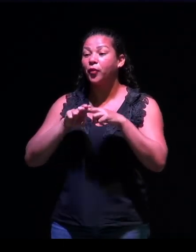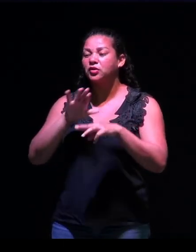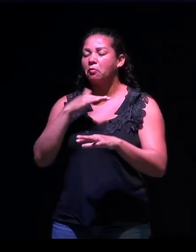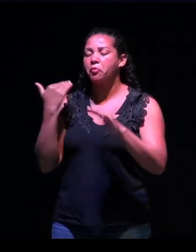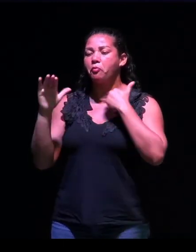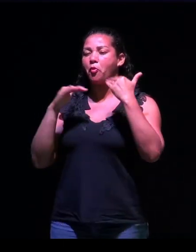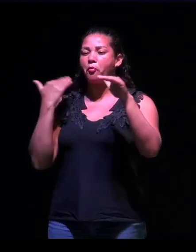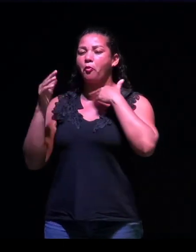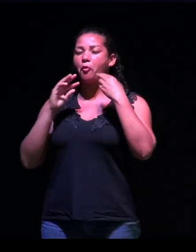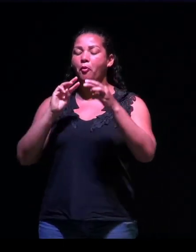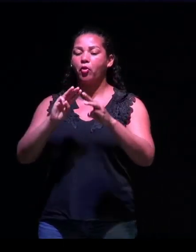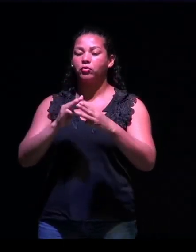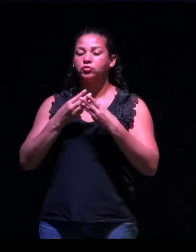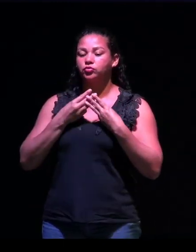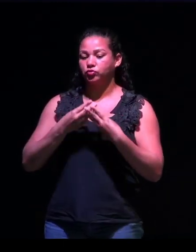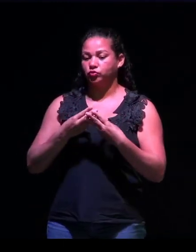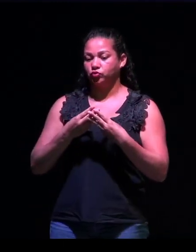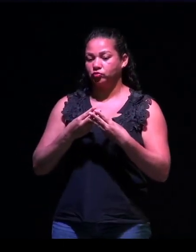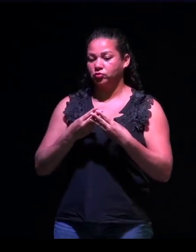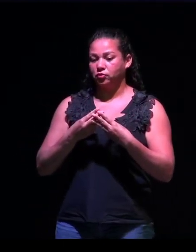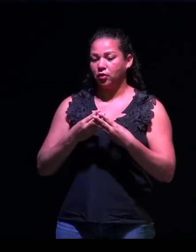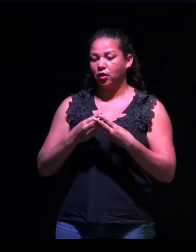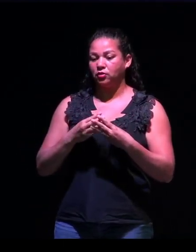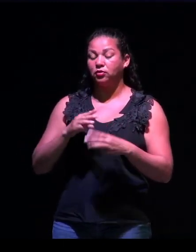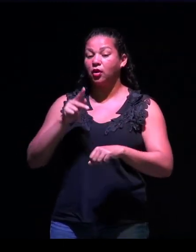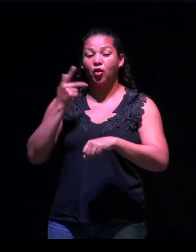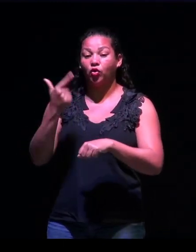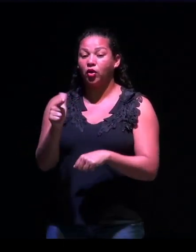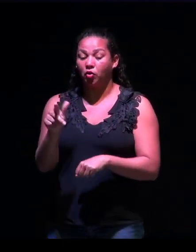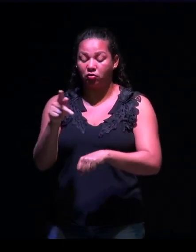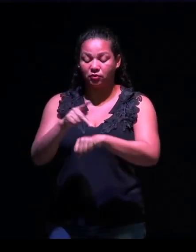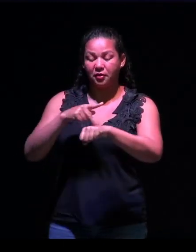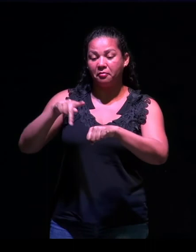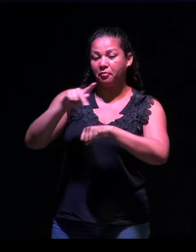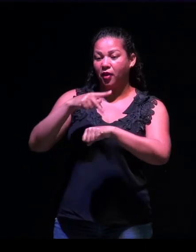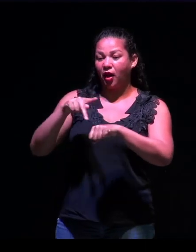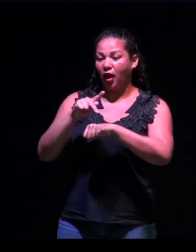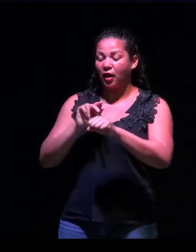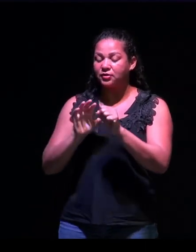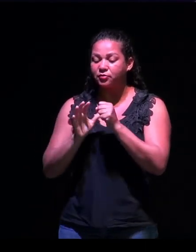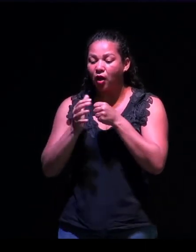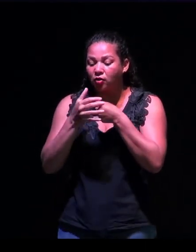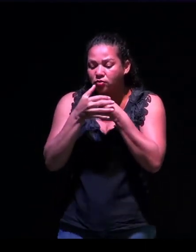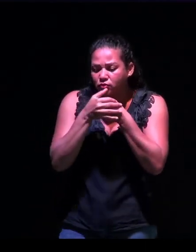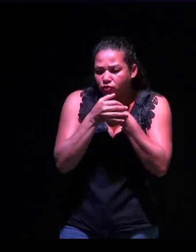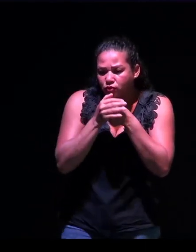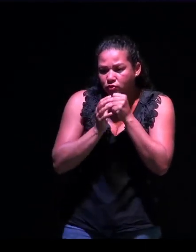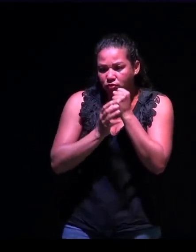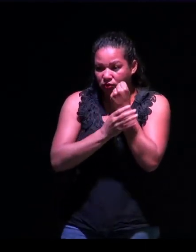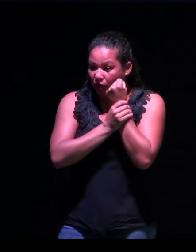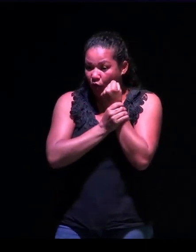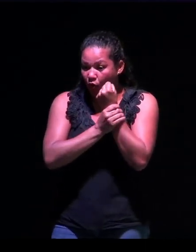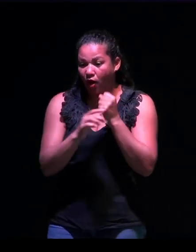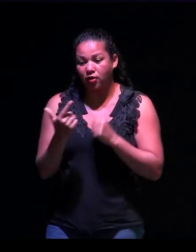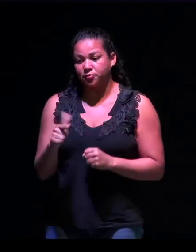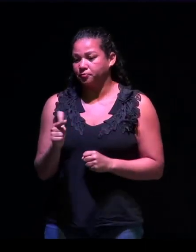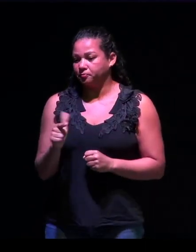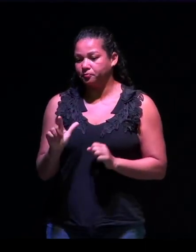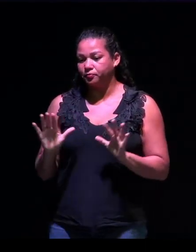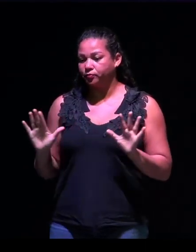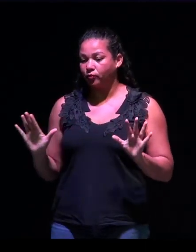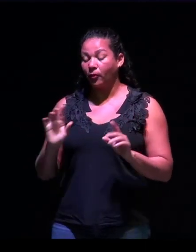puderam, porque os judeus não tinham nenhuma pátria, eles não tinham lugar para se proteger. E a ONU foi